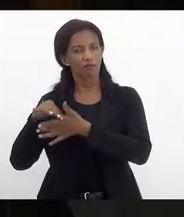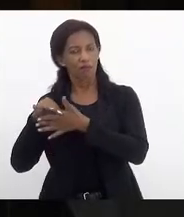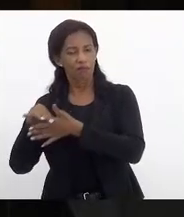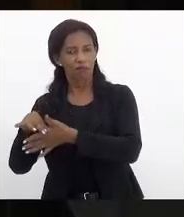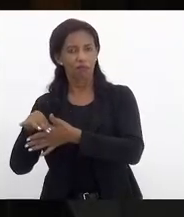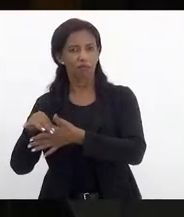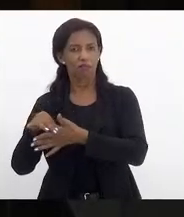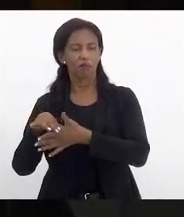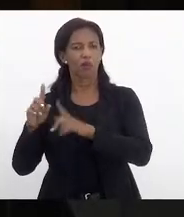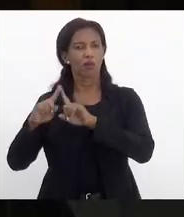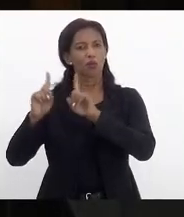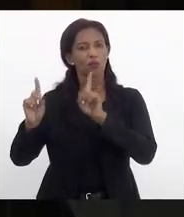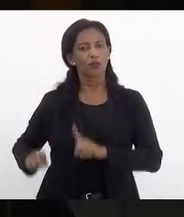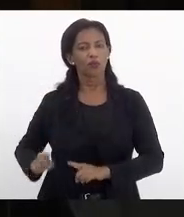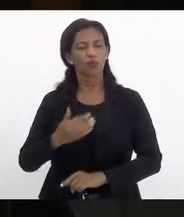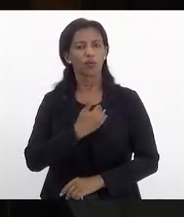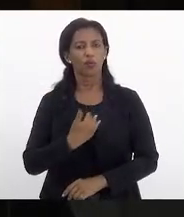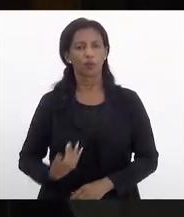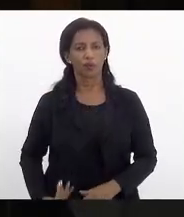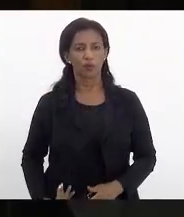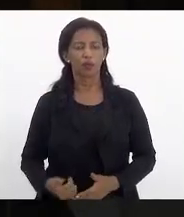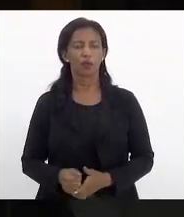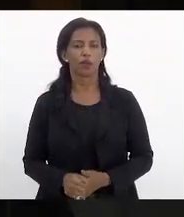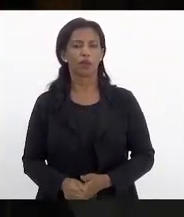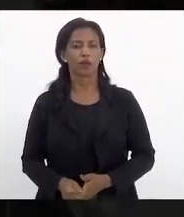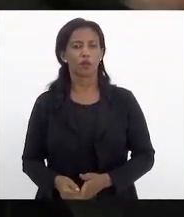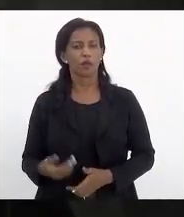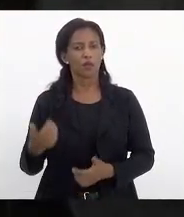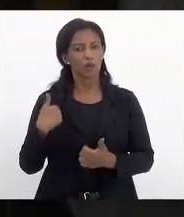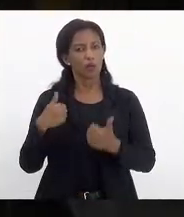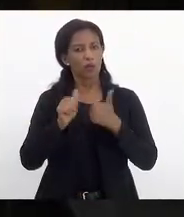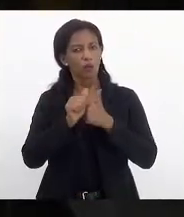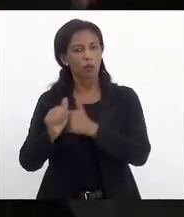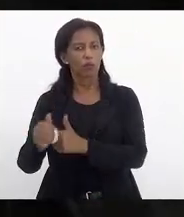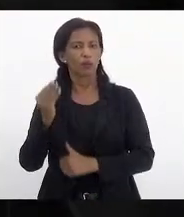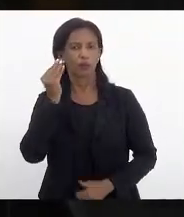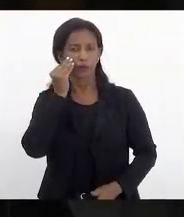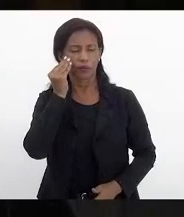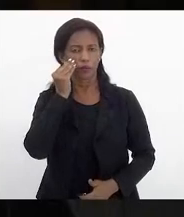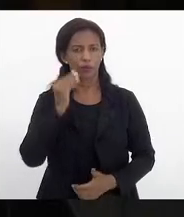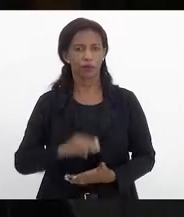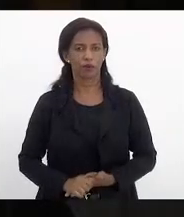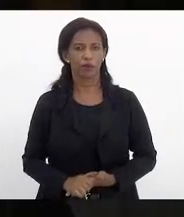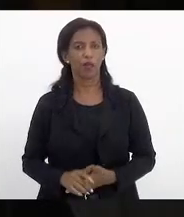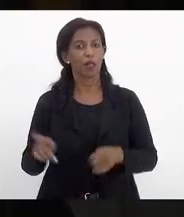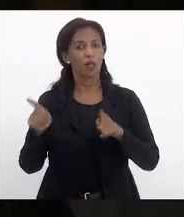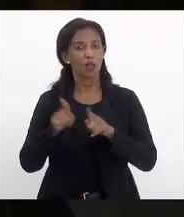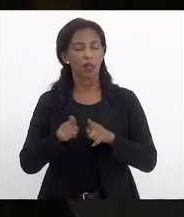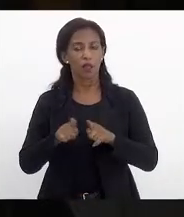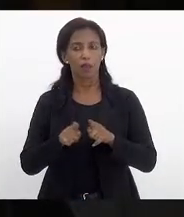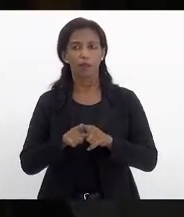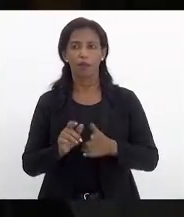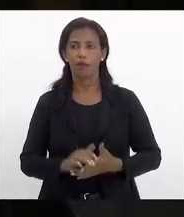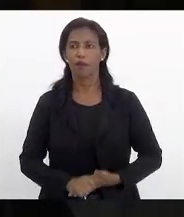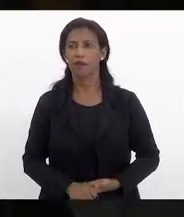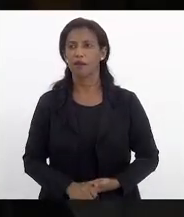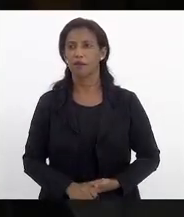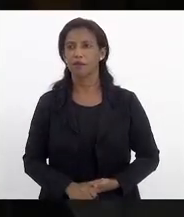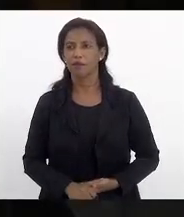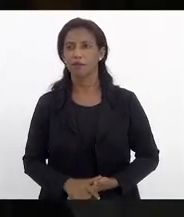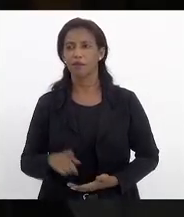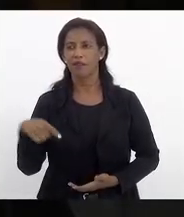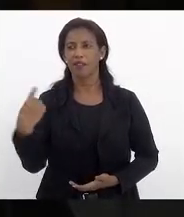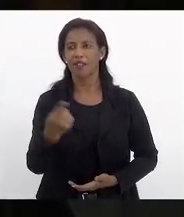representantes do funcionalismo público que nos acompanham, saudar também aqui a